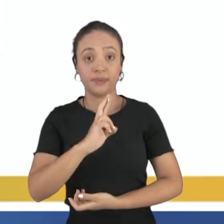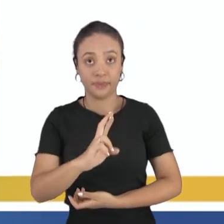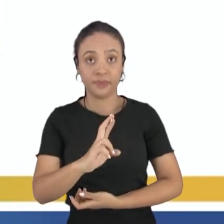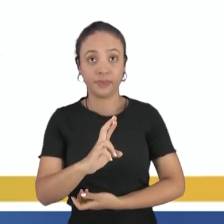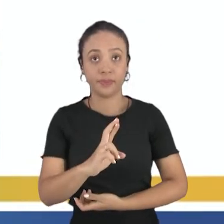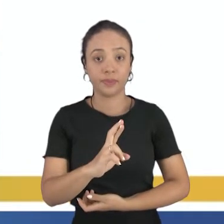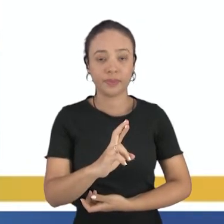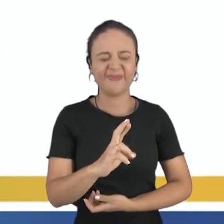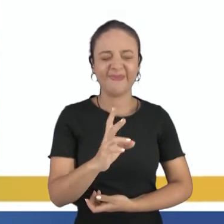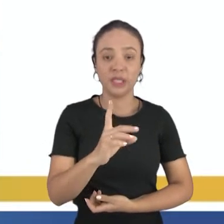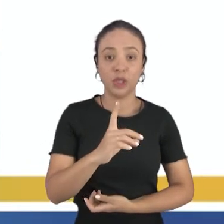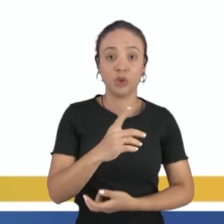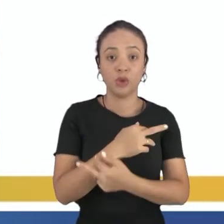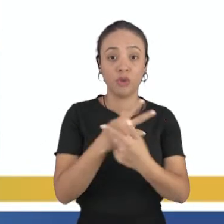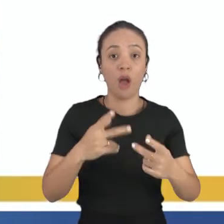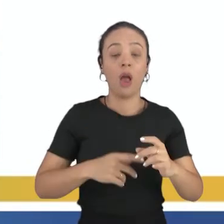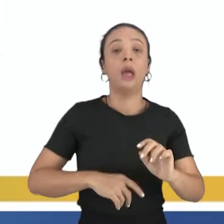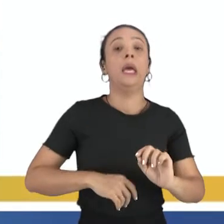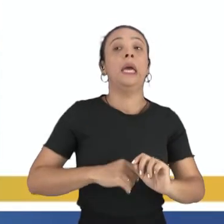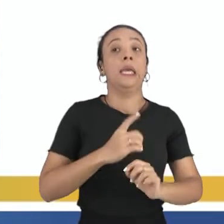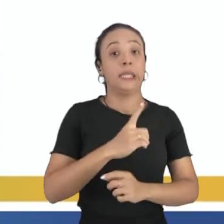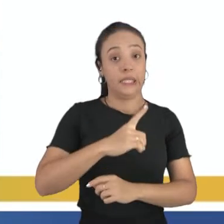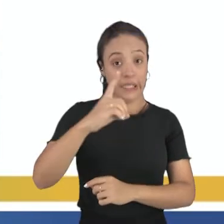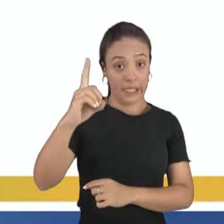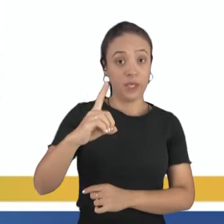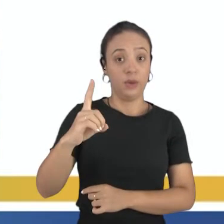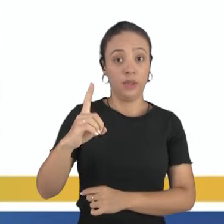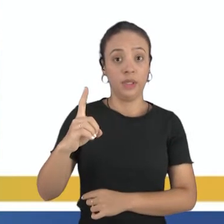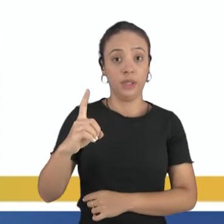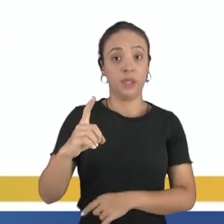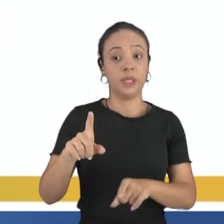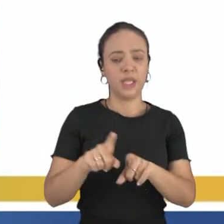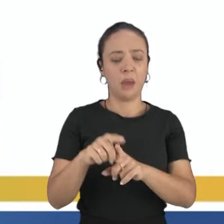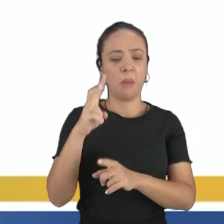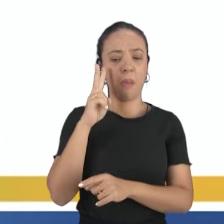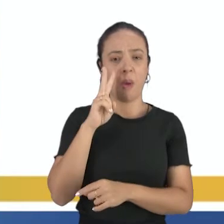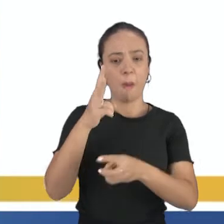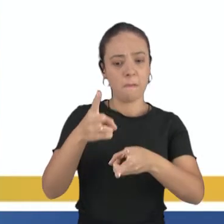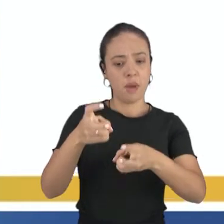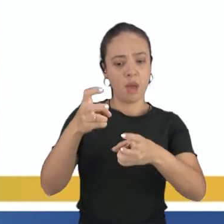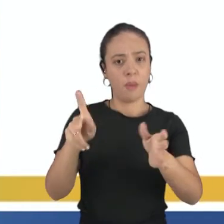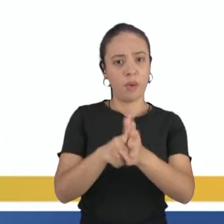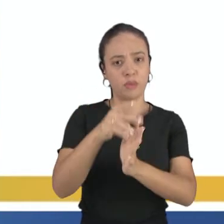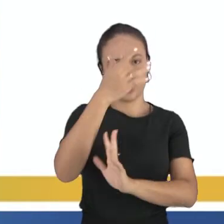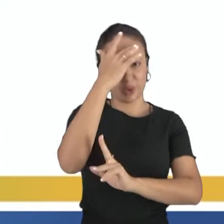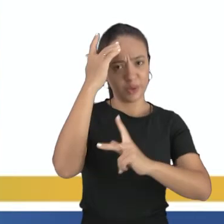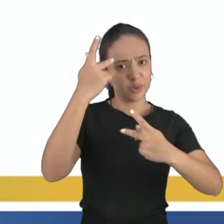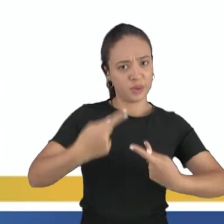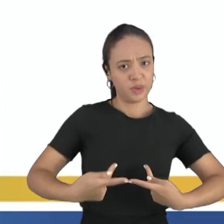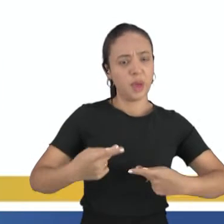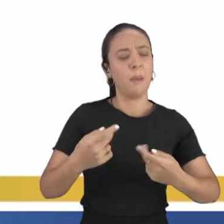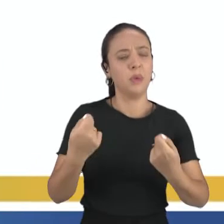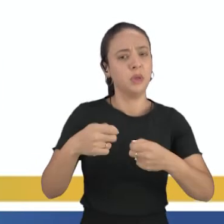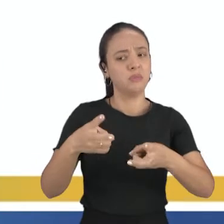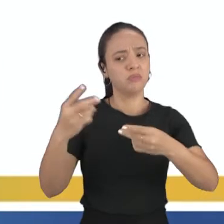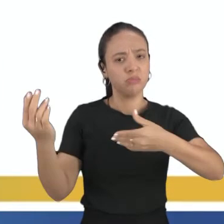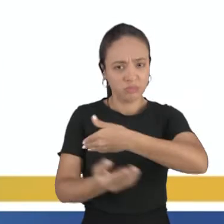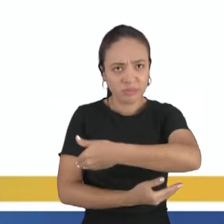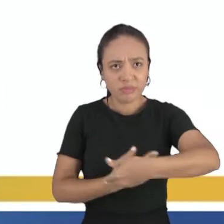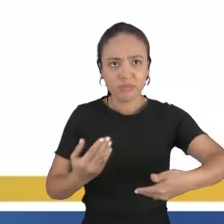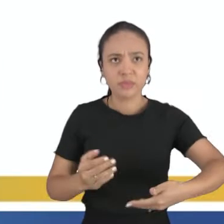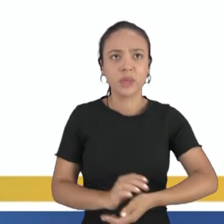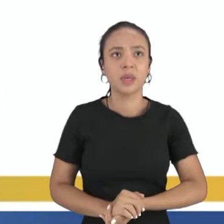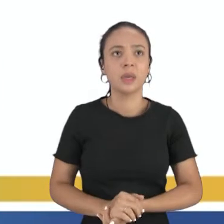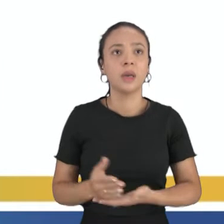dos deuses, ela parte da representação humana. O que a gente vai ver é essa simbiose, tá bom?